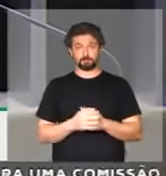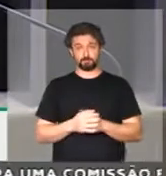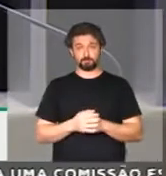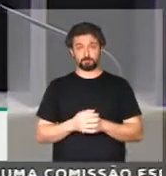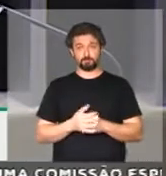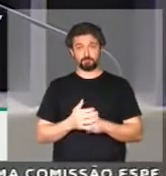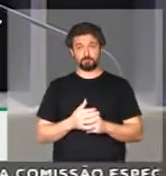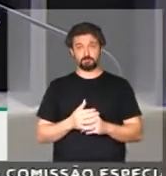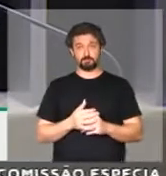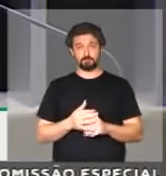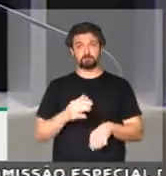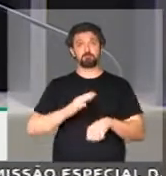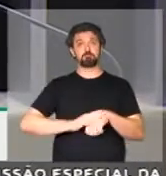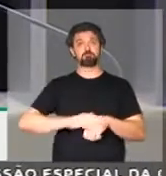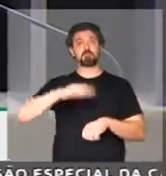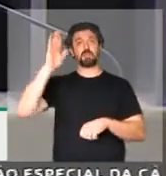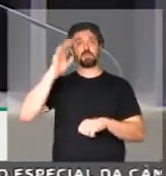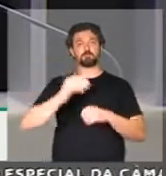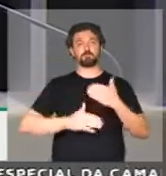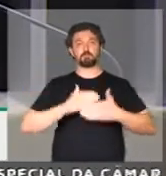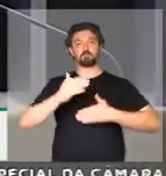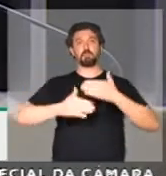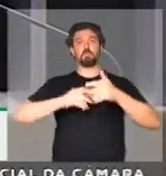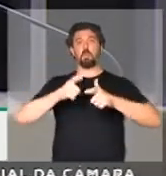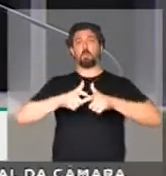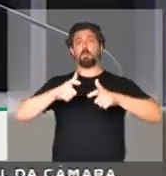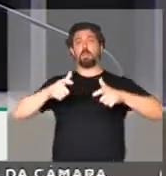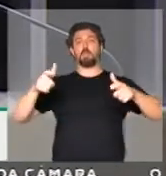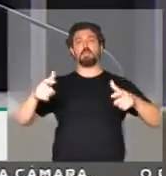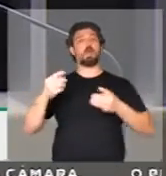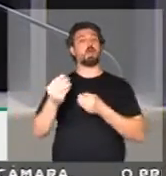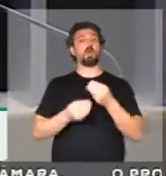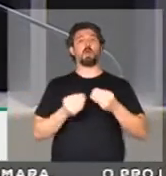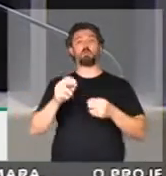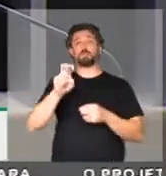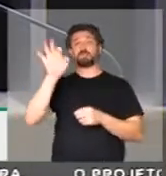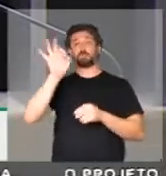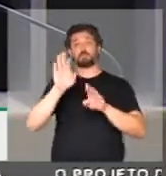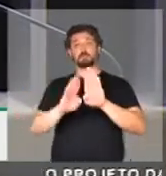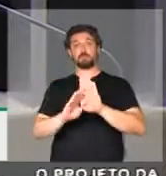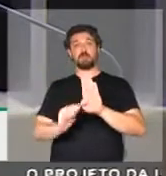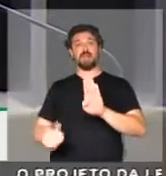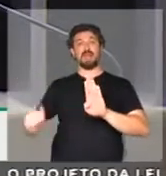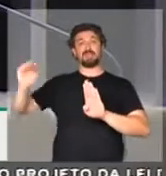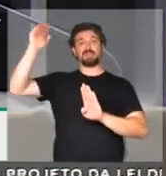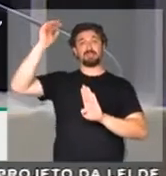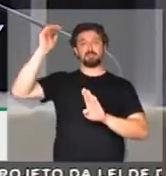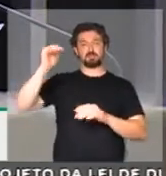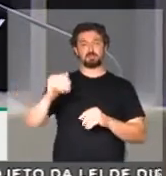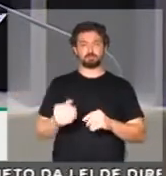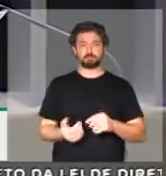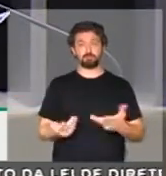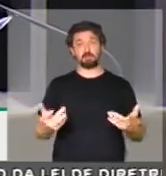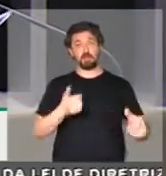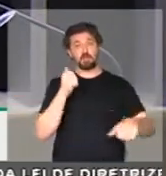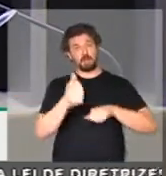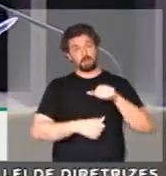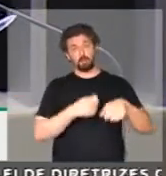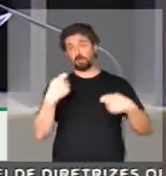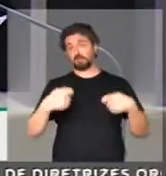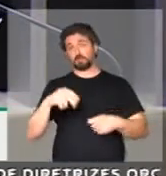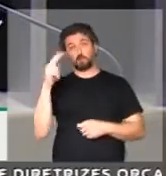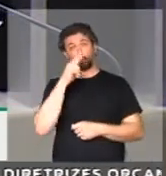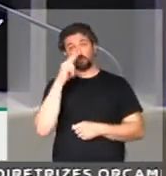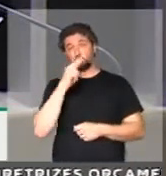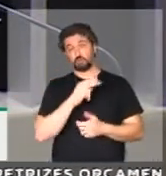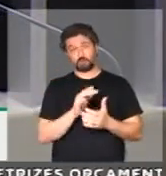é preciso mais. O crescimento tem que se dar acima de 5%. E para isso as mudanças são necessárias e